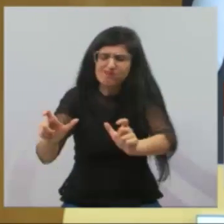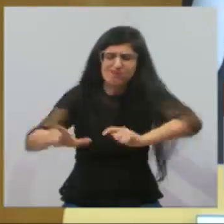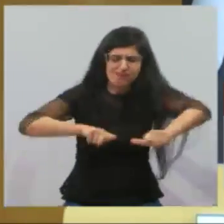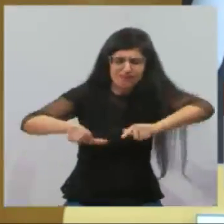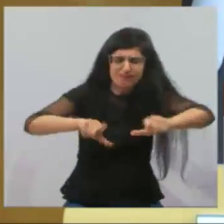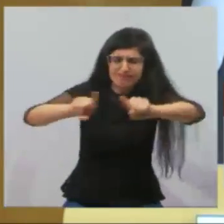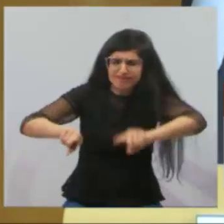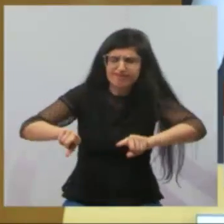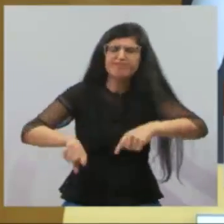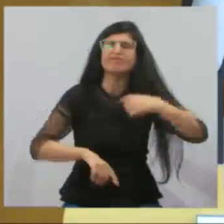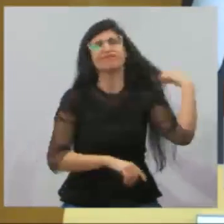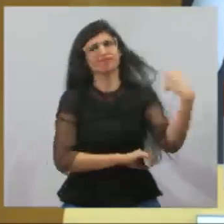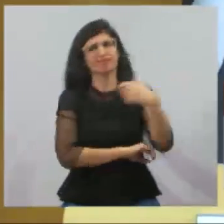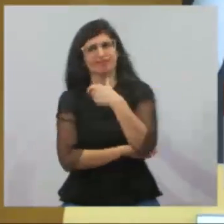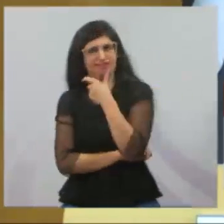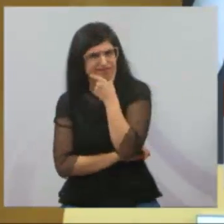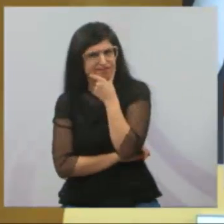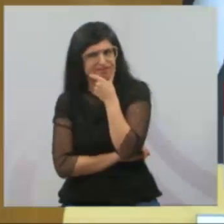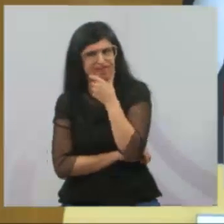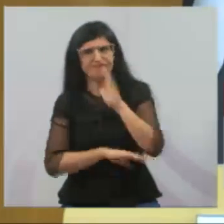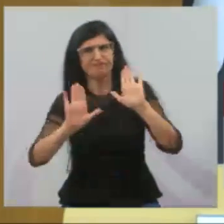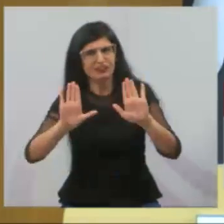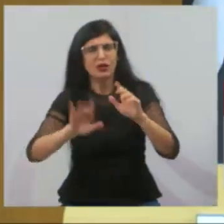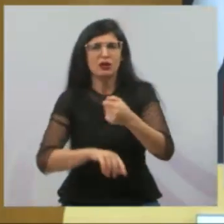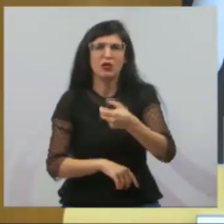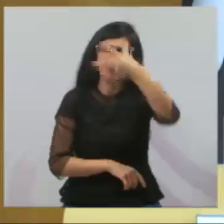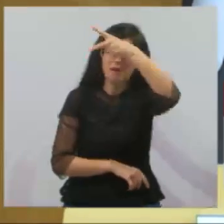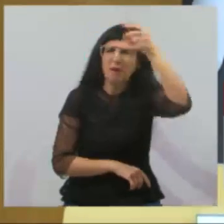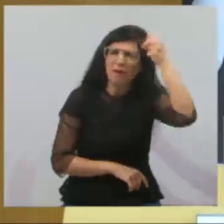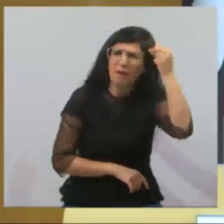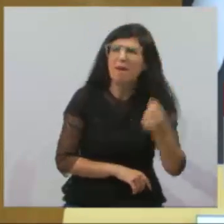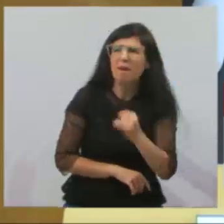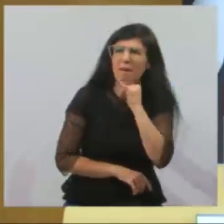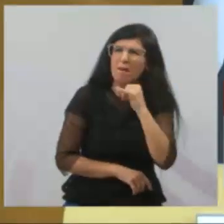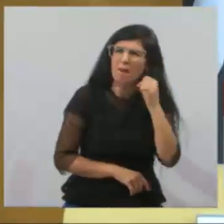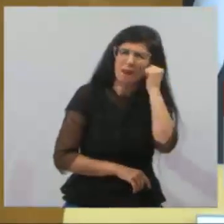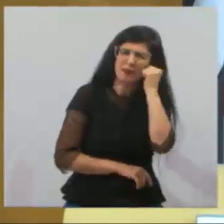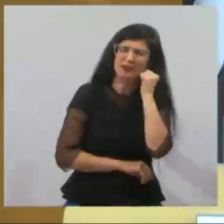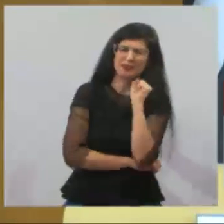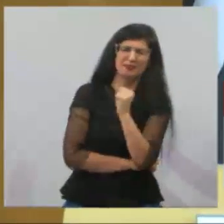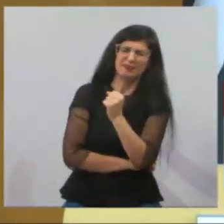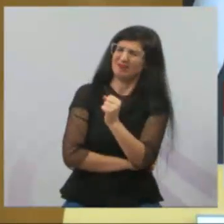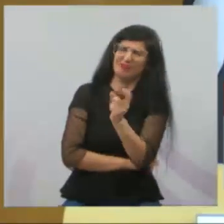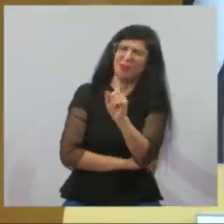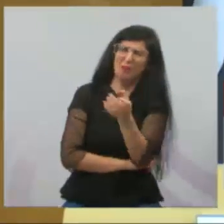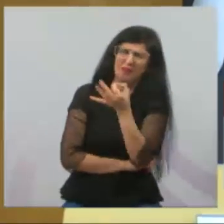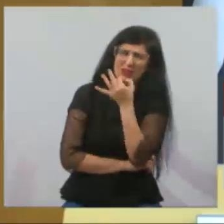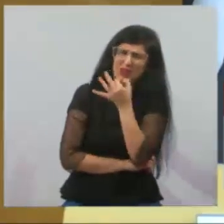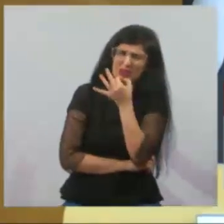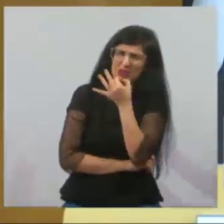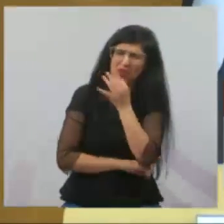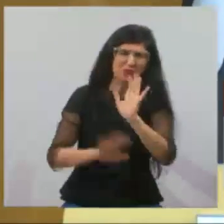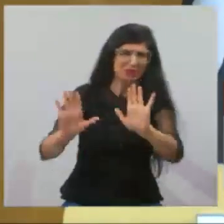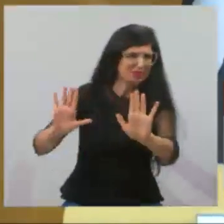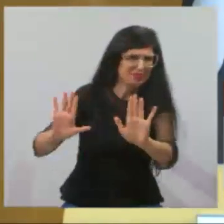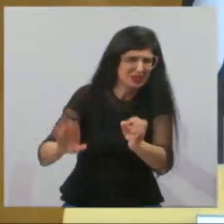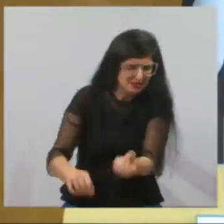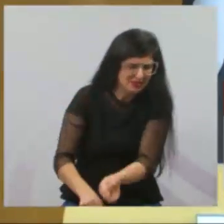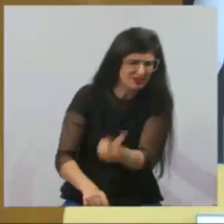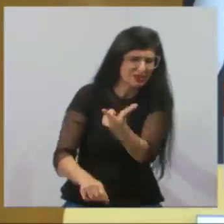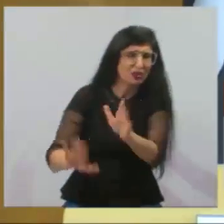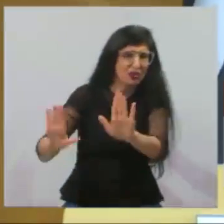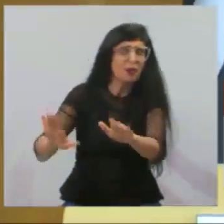a provocação do prefeito. Muitas cidades do estado de São Paulo, do Brasil, entraram